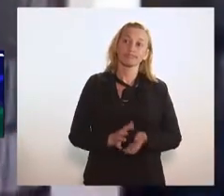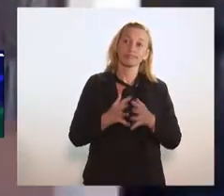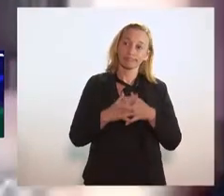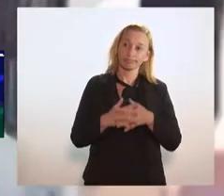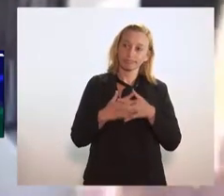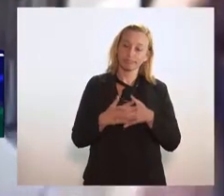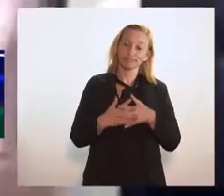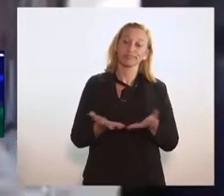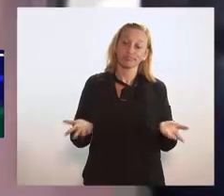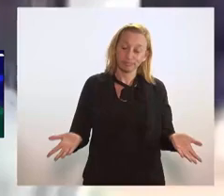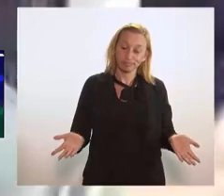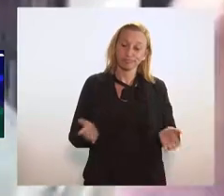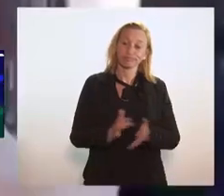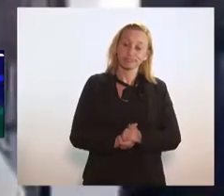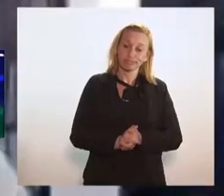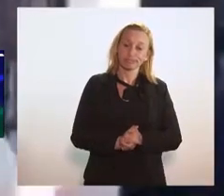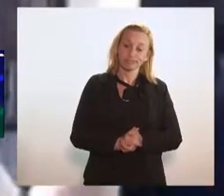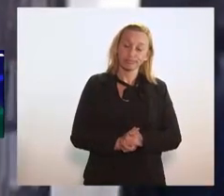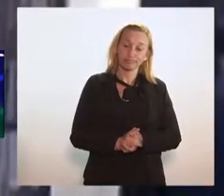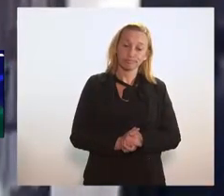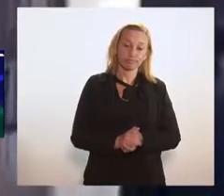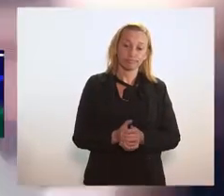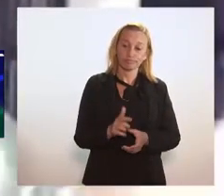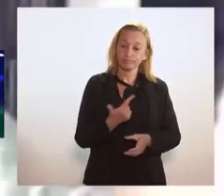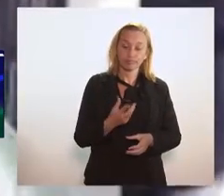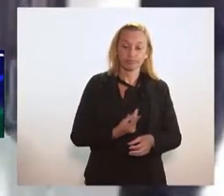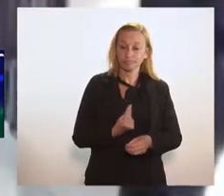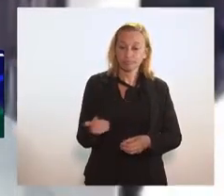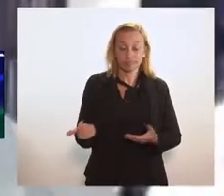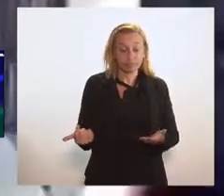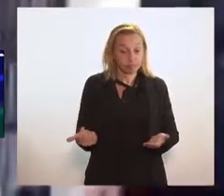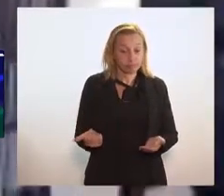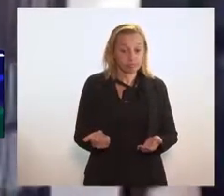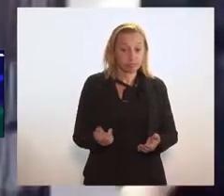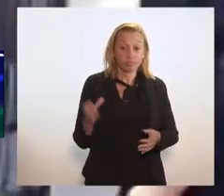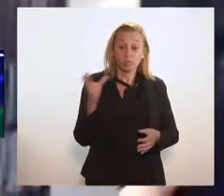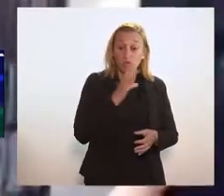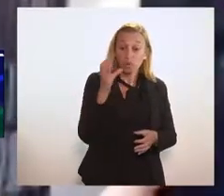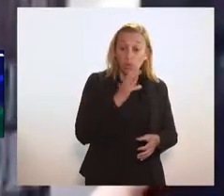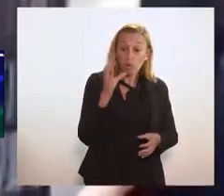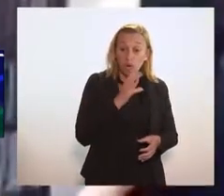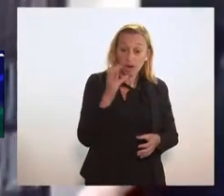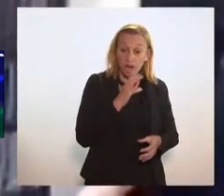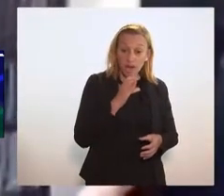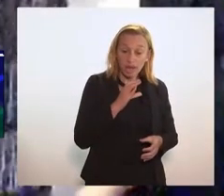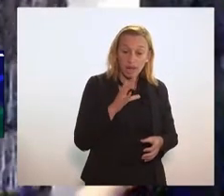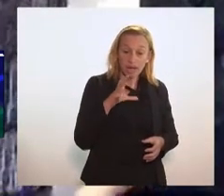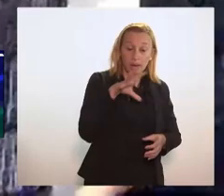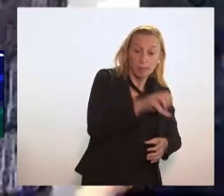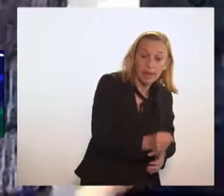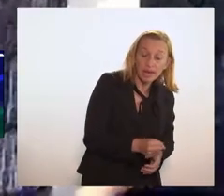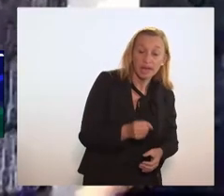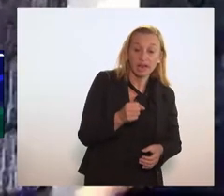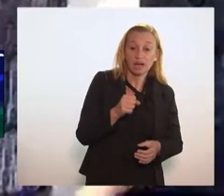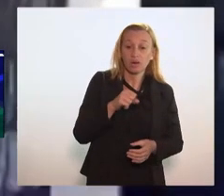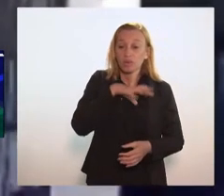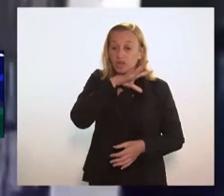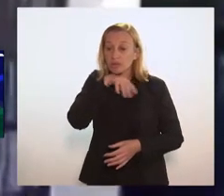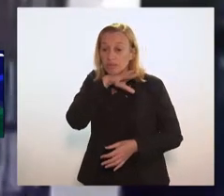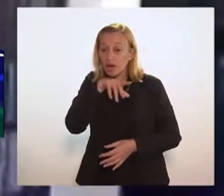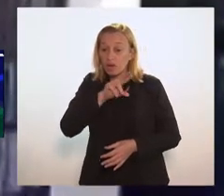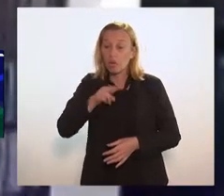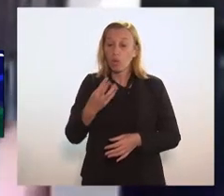complicado. Estamos num beco sem saída, aquele negócio, se correr, o bicho pega, se não correr, o bicho